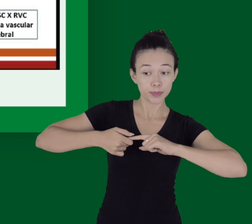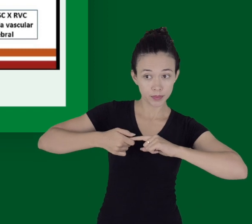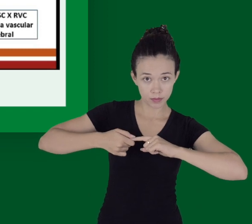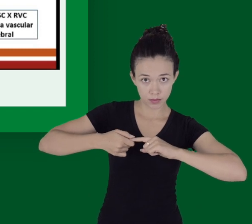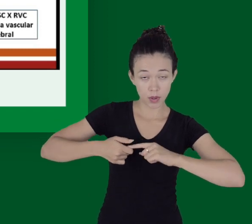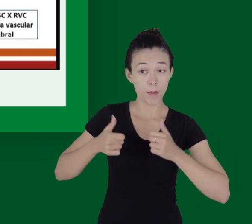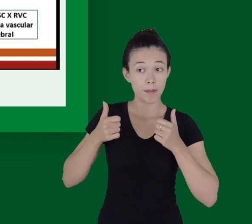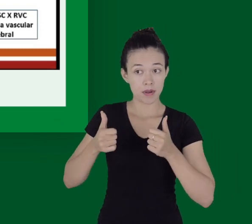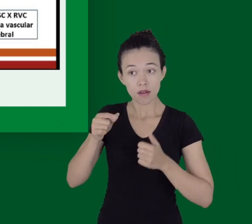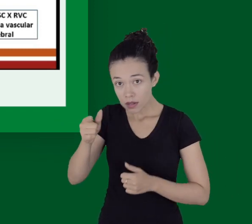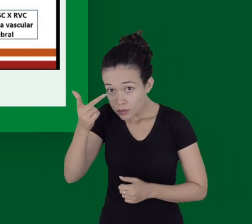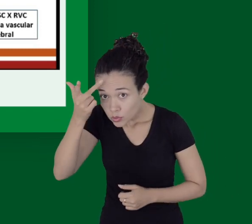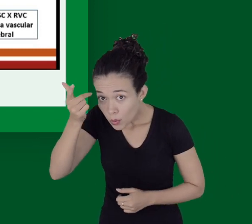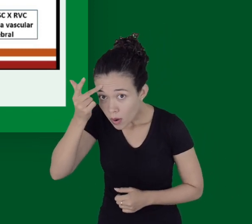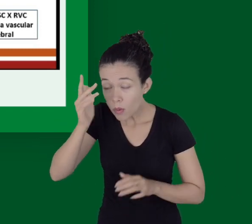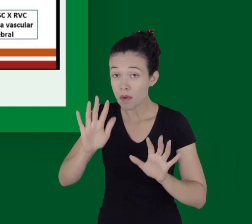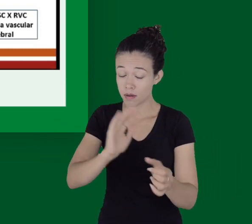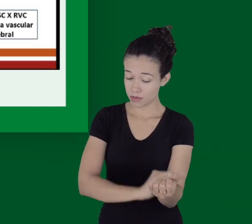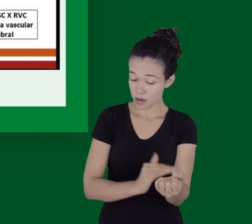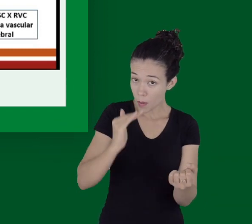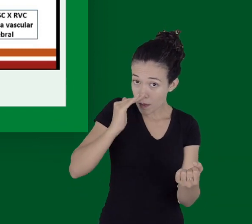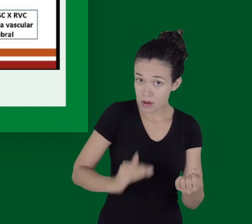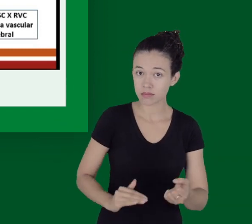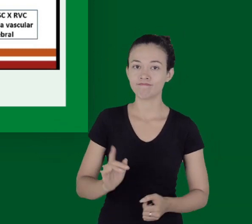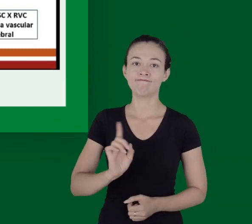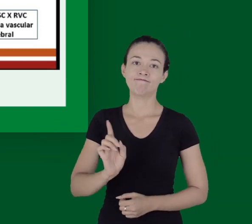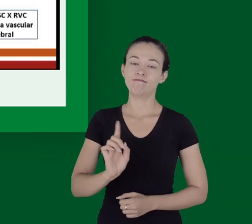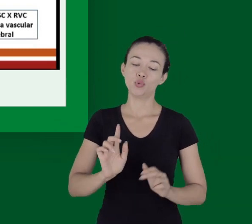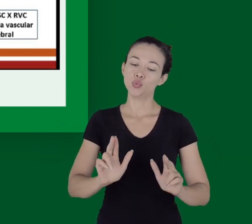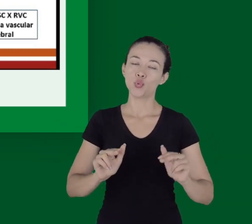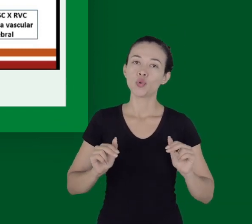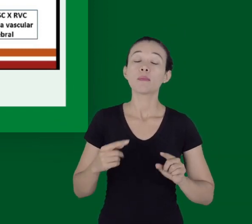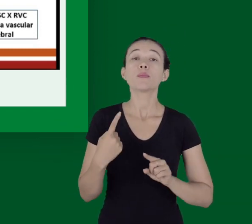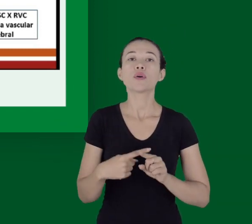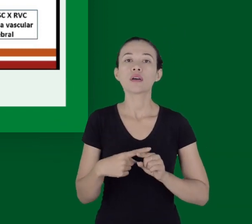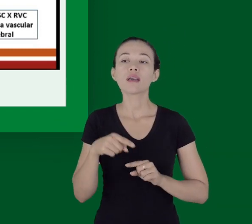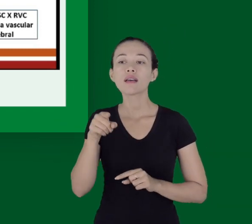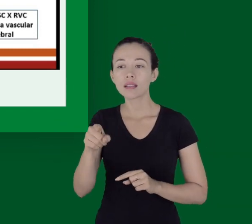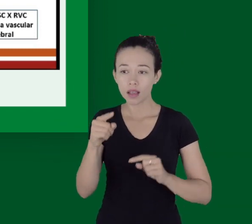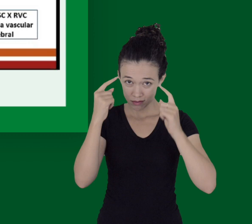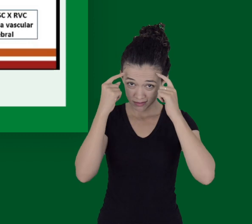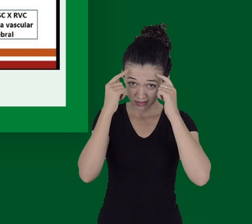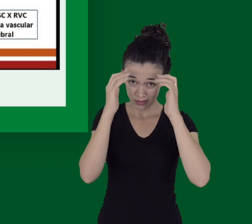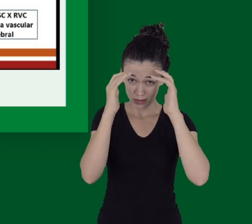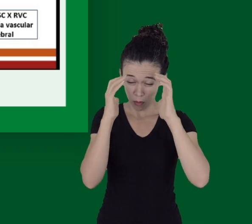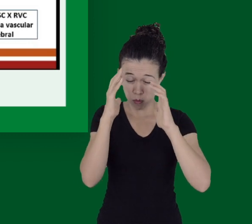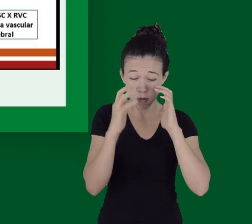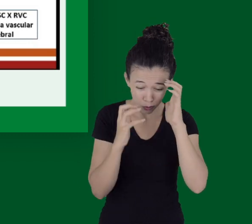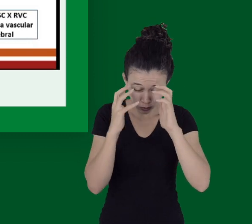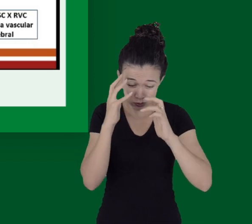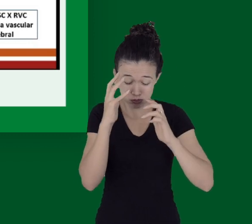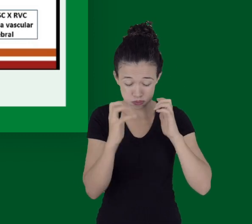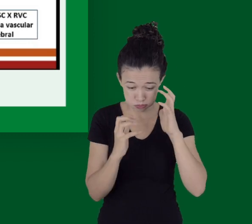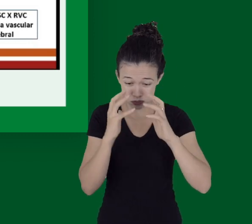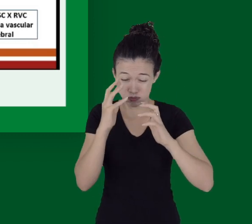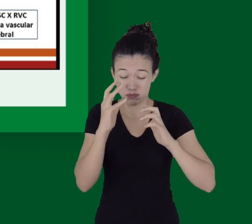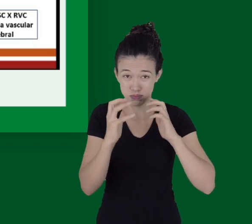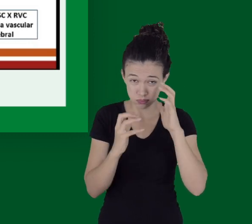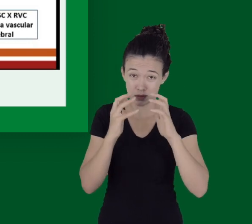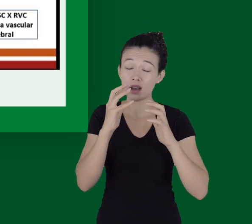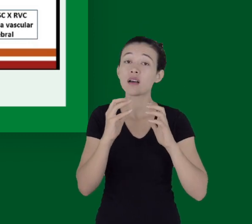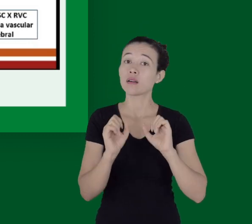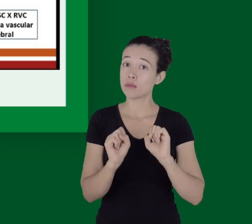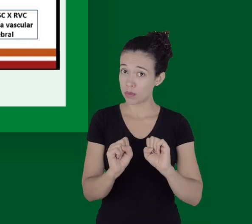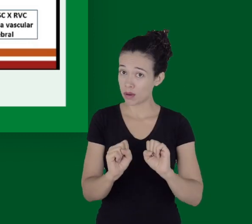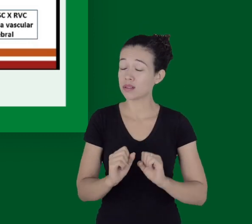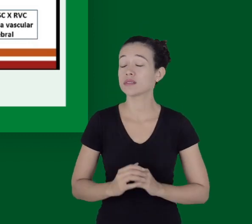nunca hipotenso. Porque a hipotensão eu tenho um grande comprometimento cerebral, um grande comprometimento aí nessa neuroproteção, uma vez